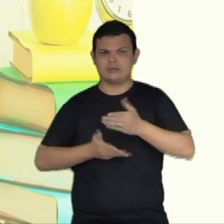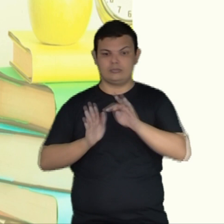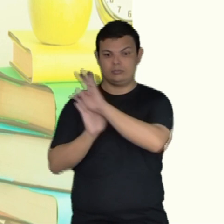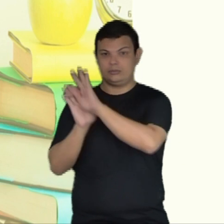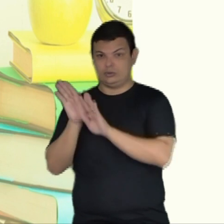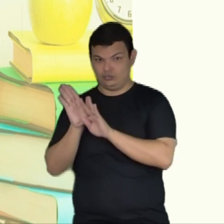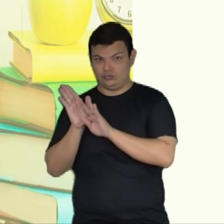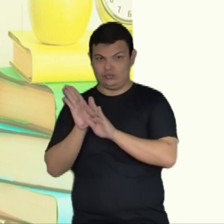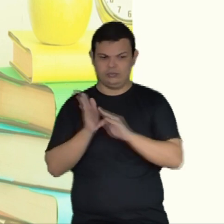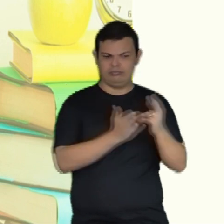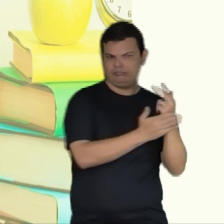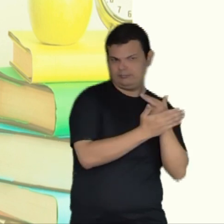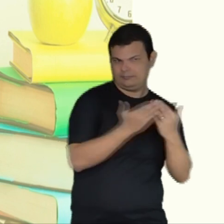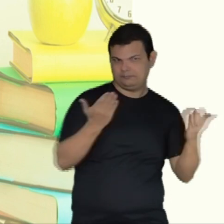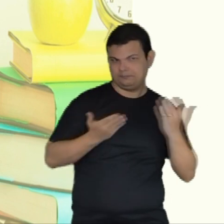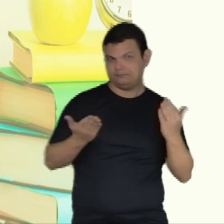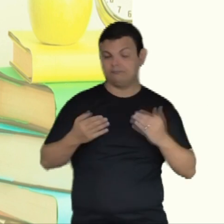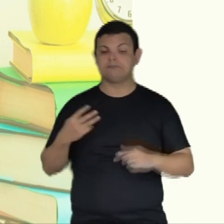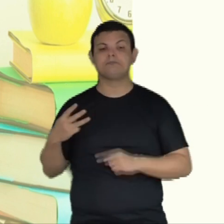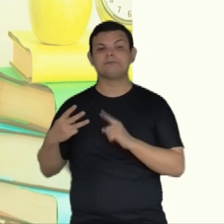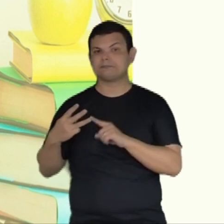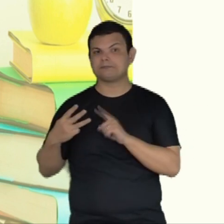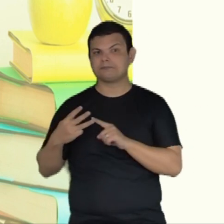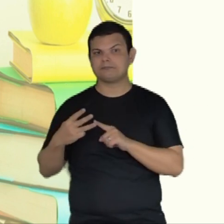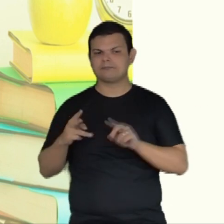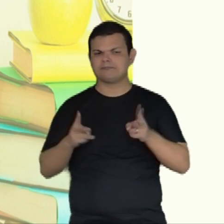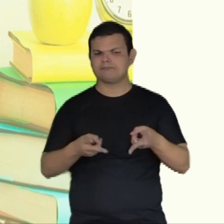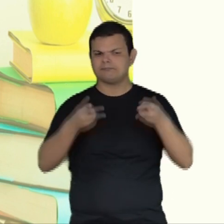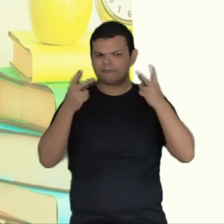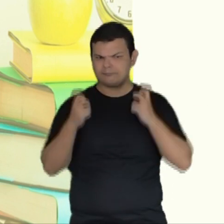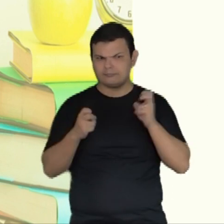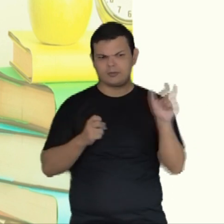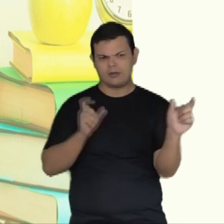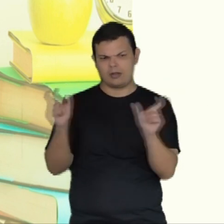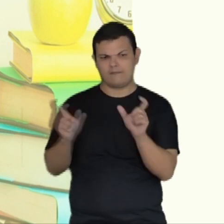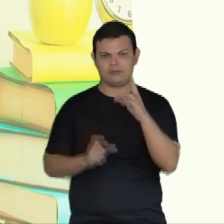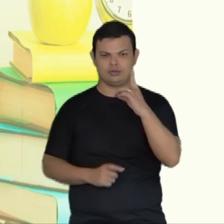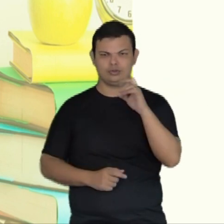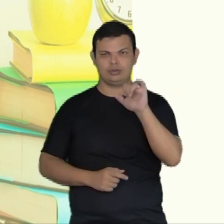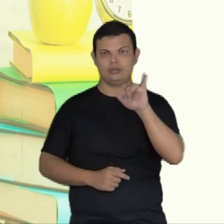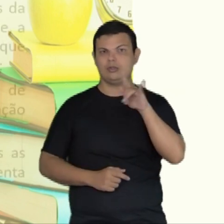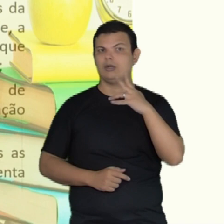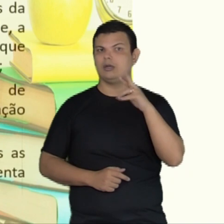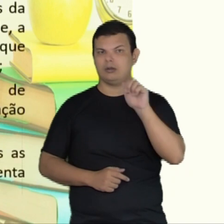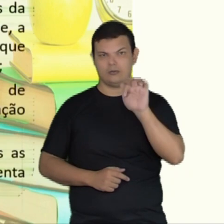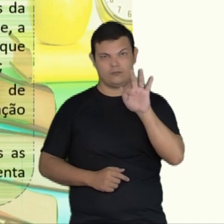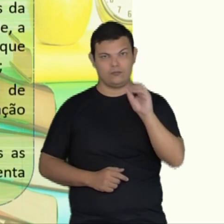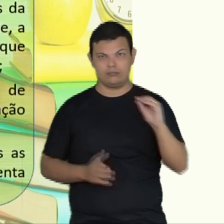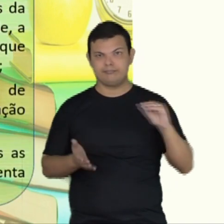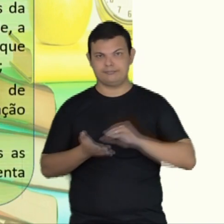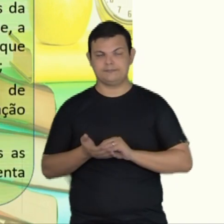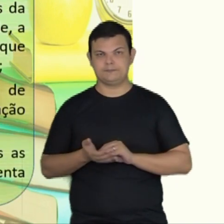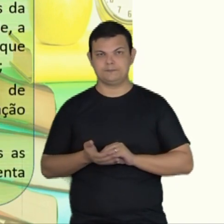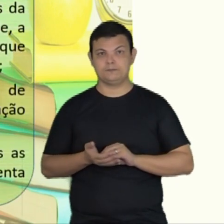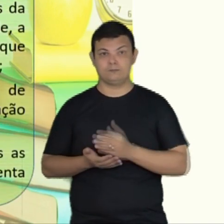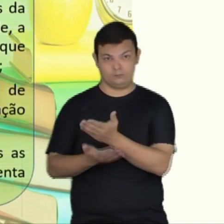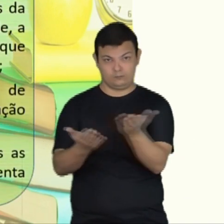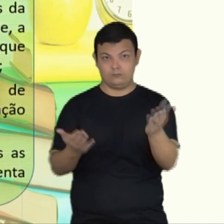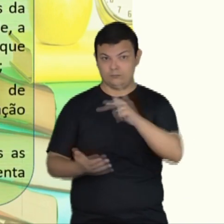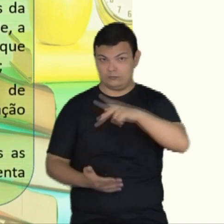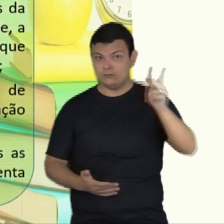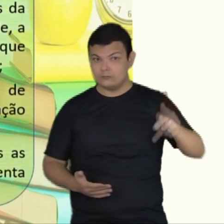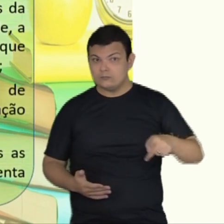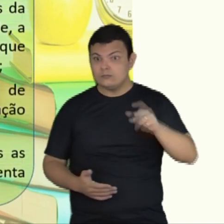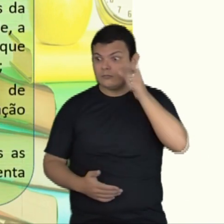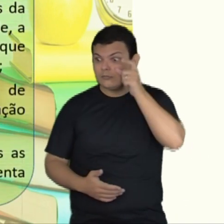e ilustração. E o terceiro é identificar palavras com dígrafos. Atenção, colegas professores, as habilidades